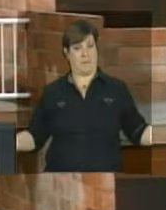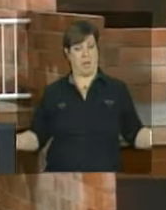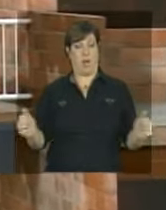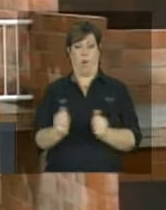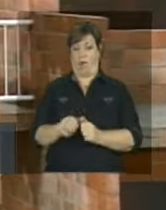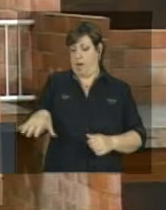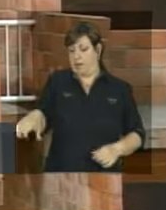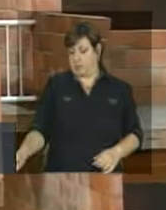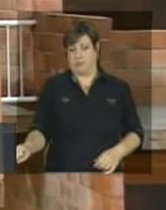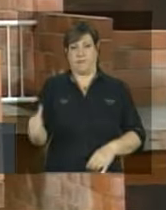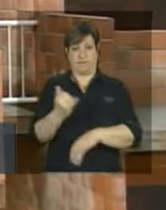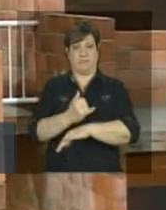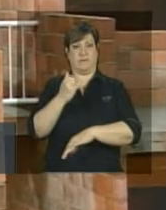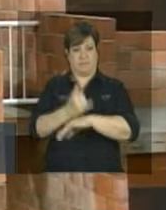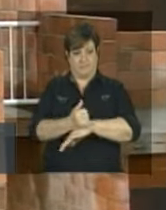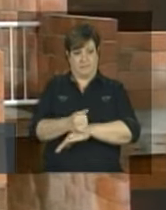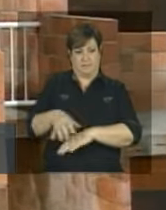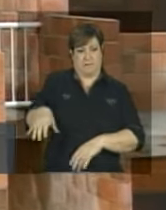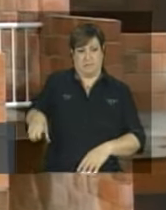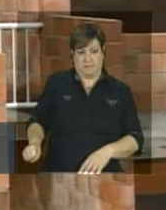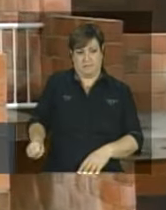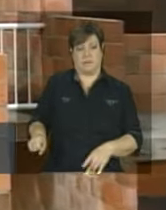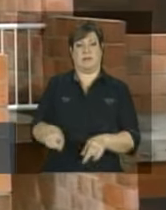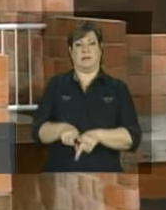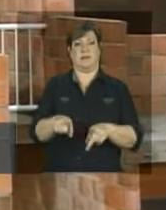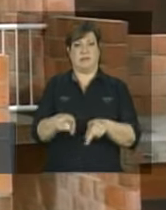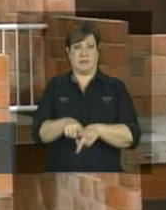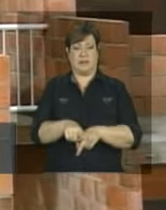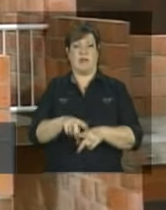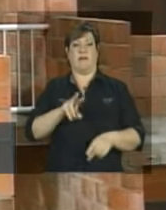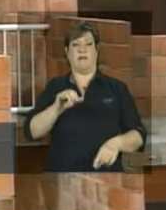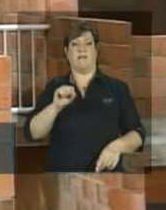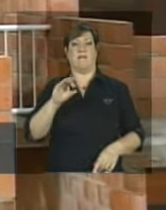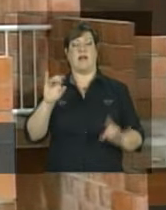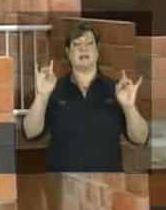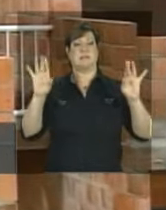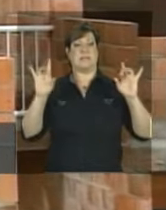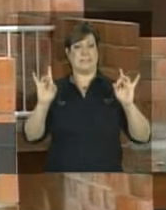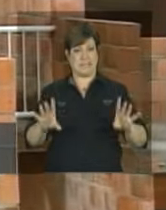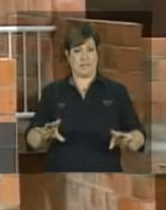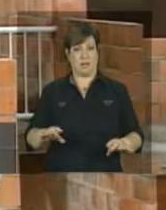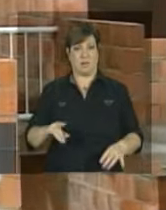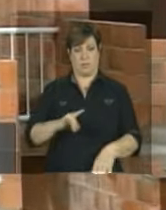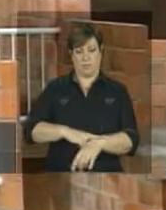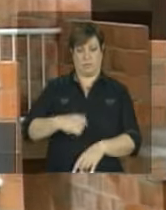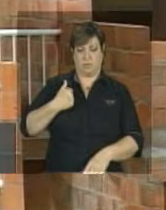de apoio, lavatório rebaixado e vaso sanitário especial.